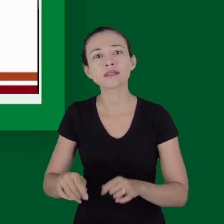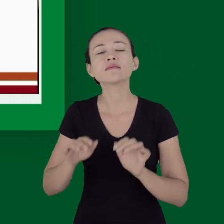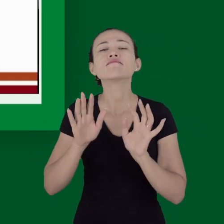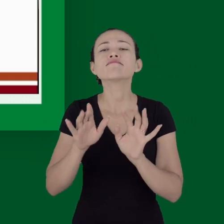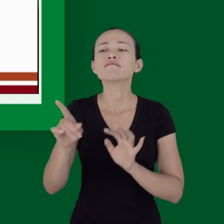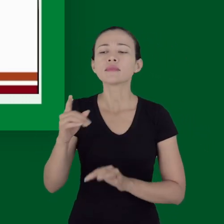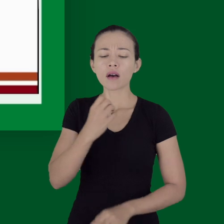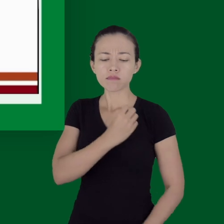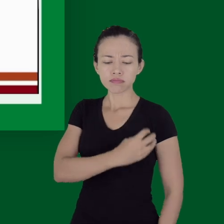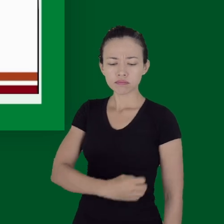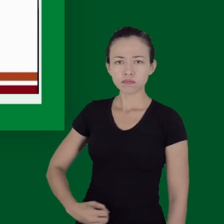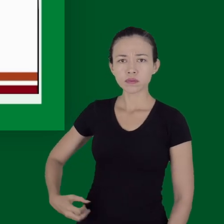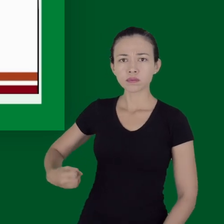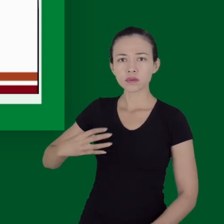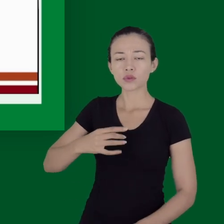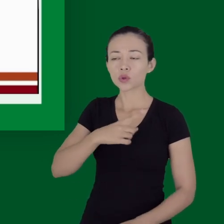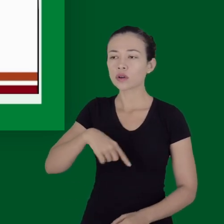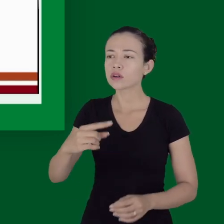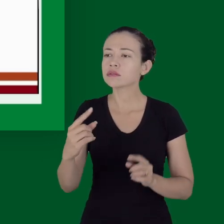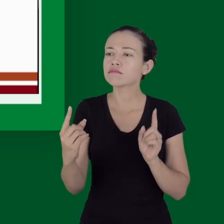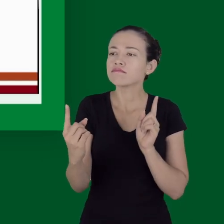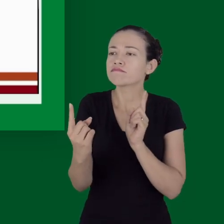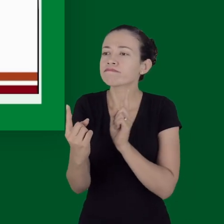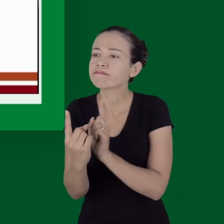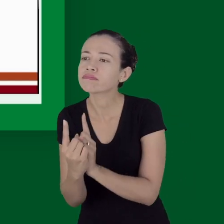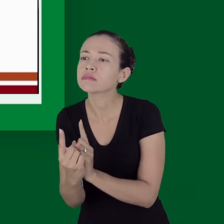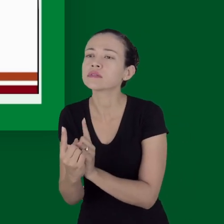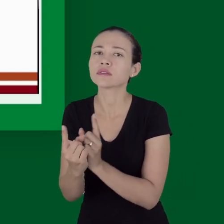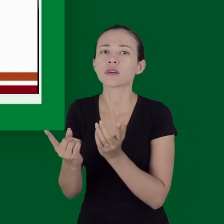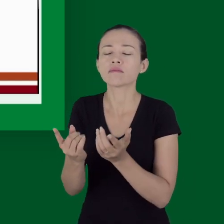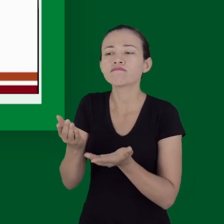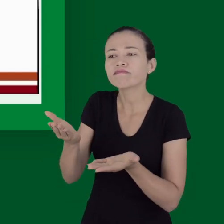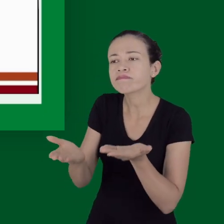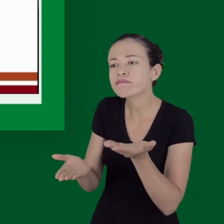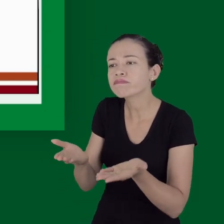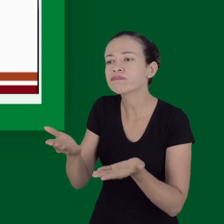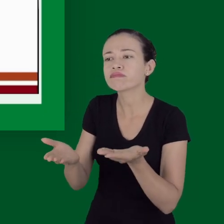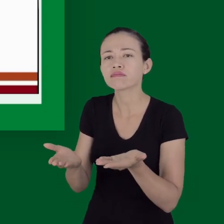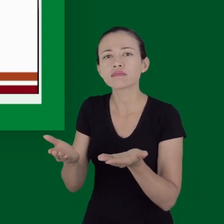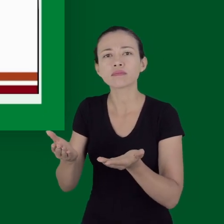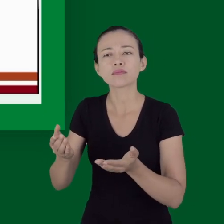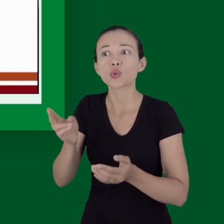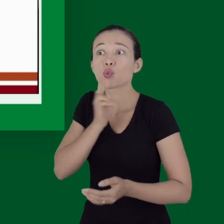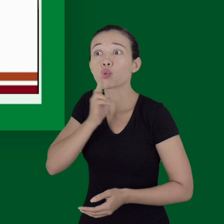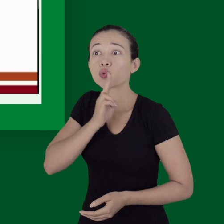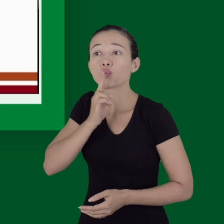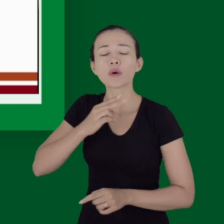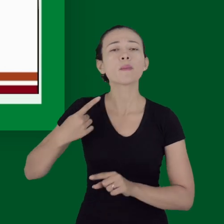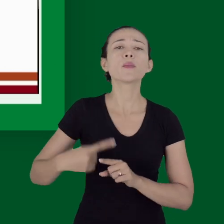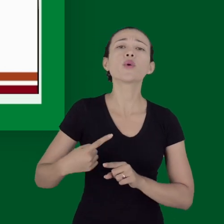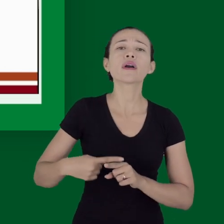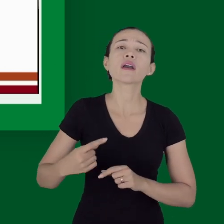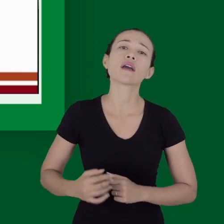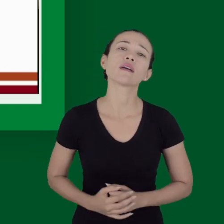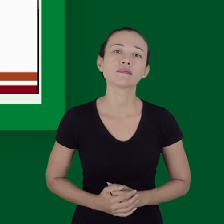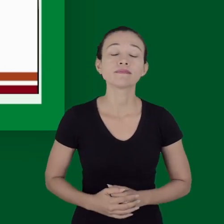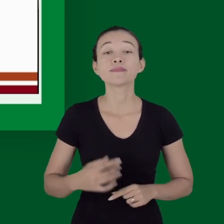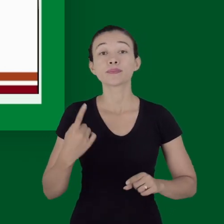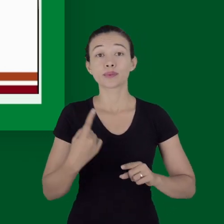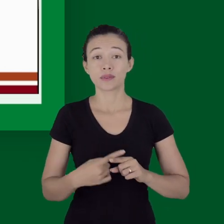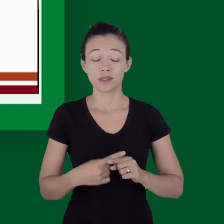e por que que a urgência no atendimento e no controle das hemorragias Porque tudo que interfere na capacidade do organismo